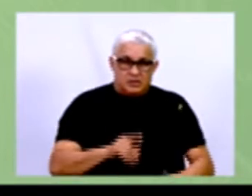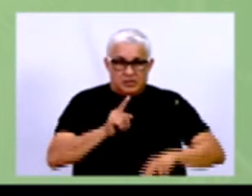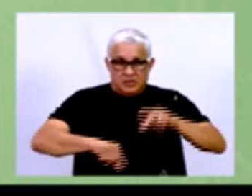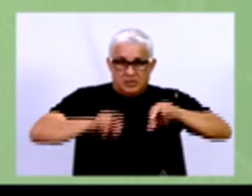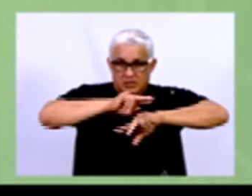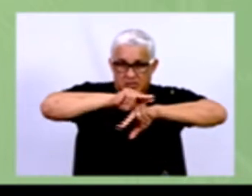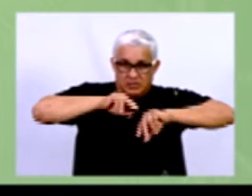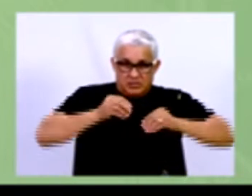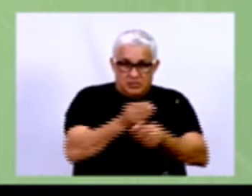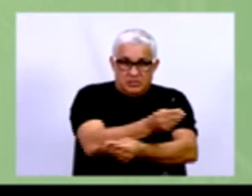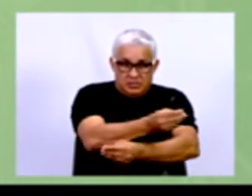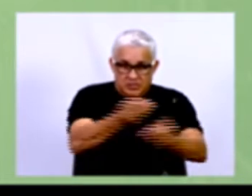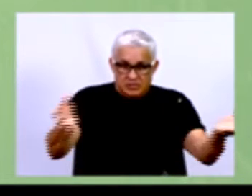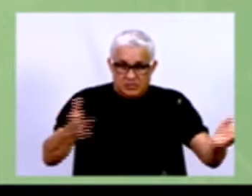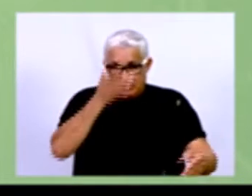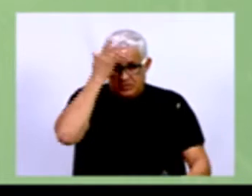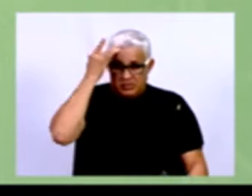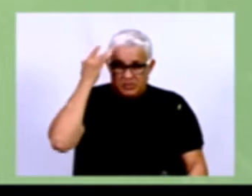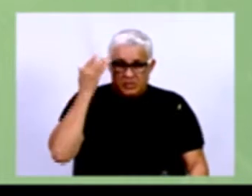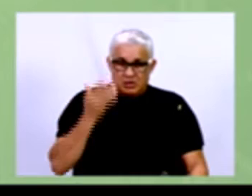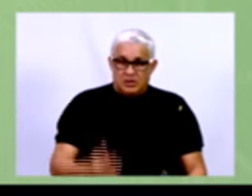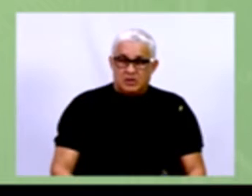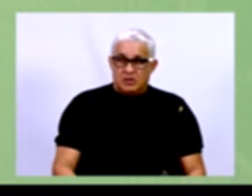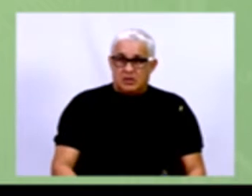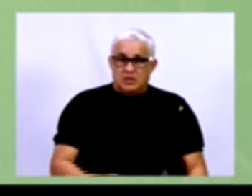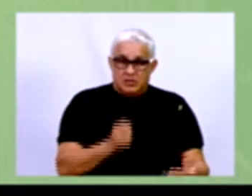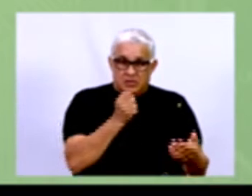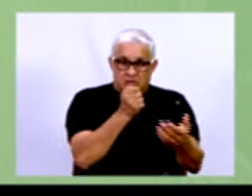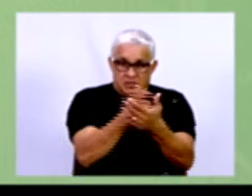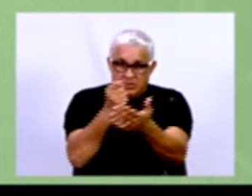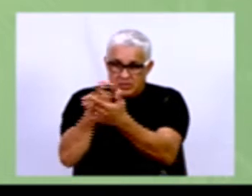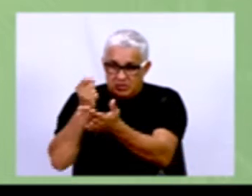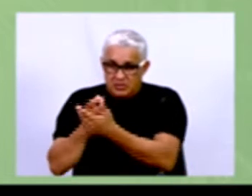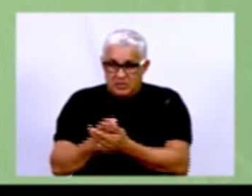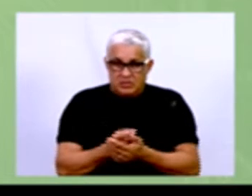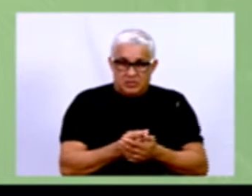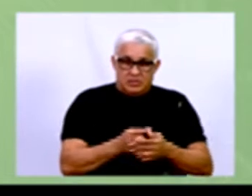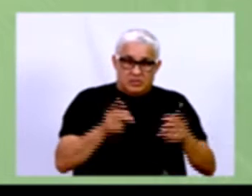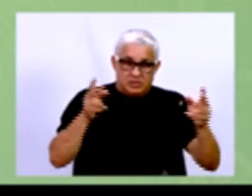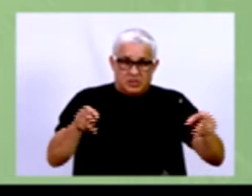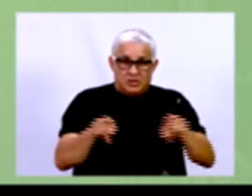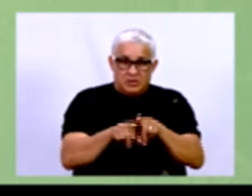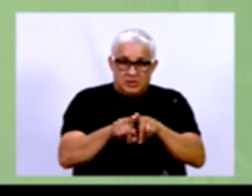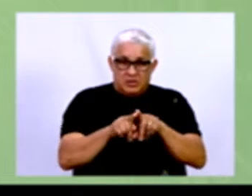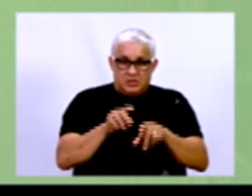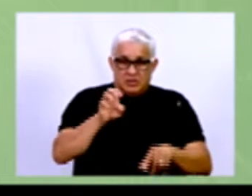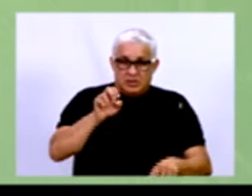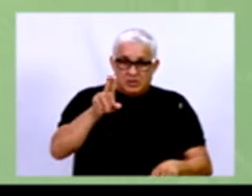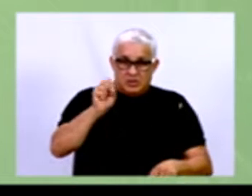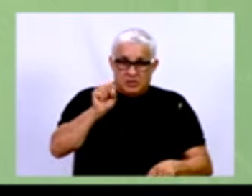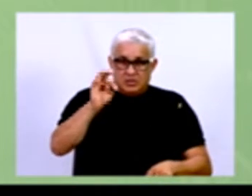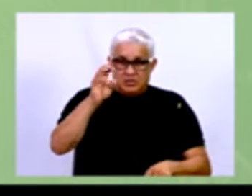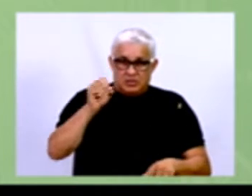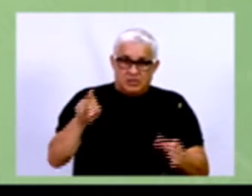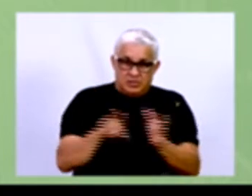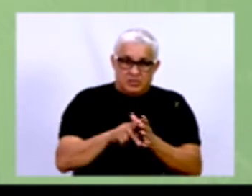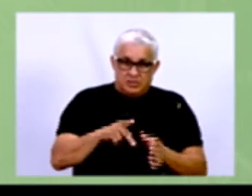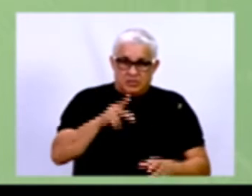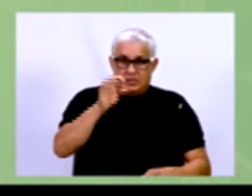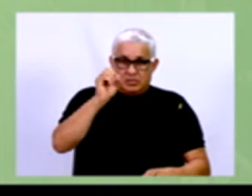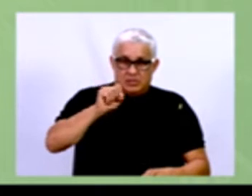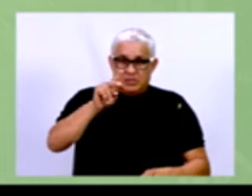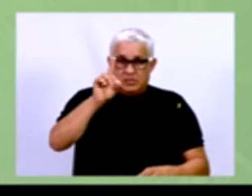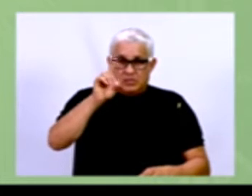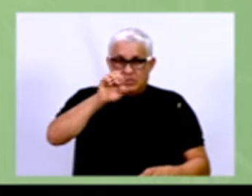aos consumidores para serem vendidos por preços equivalentes aos seus custos de produção, que será igual à soma dos